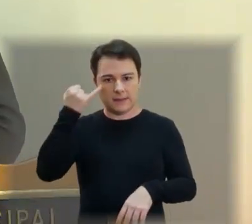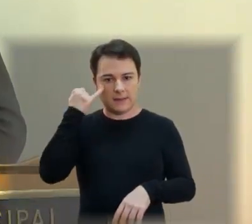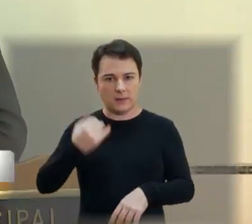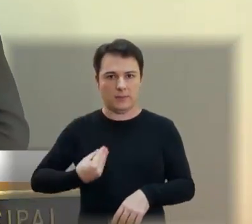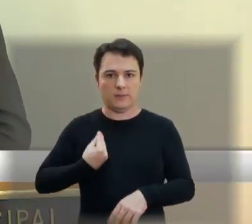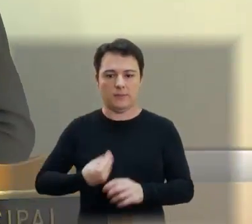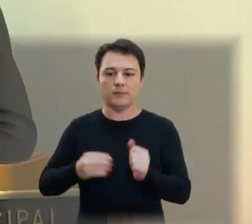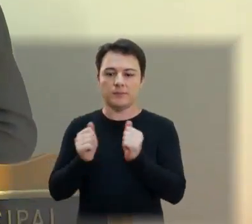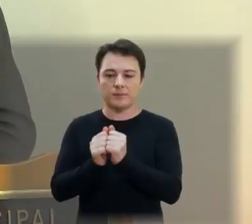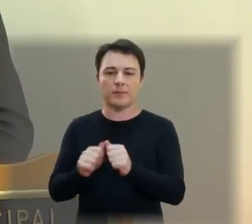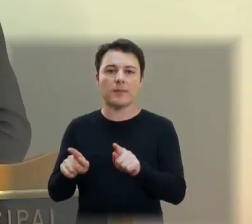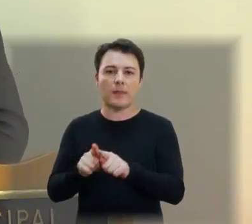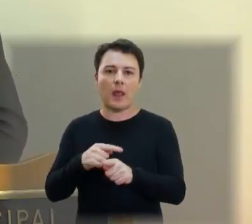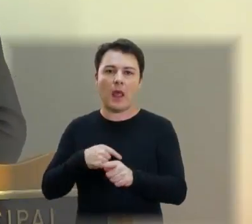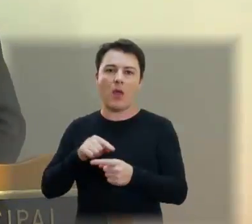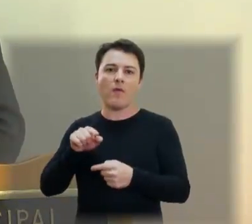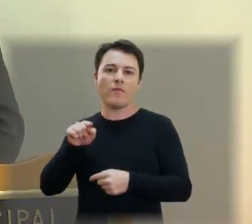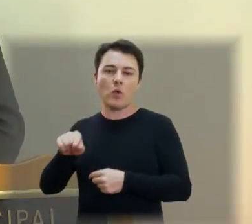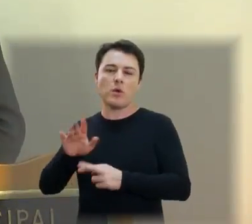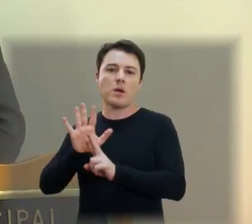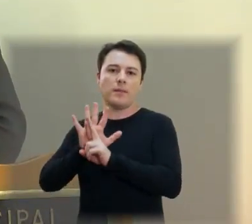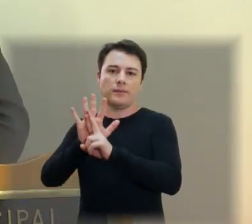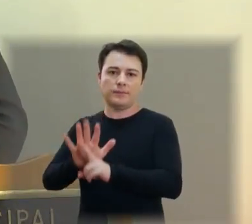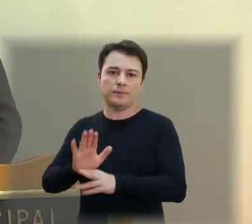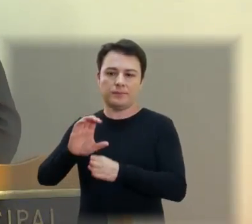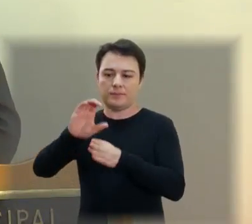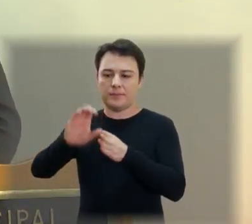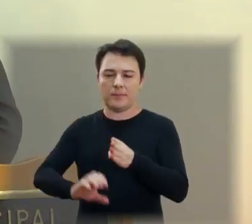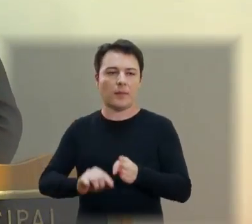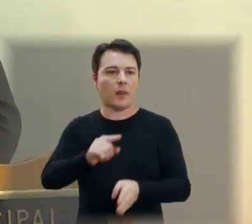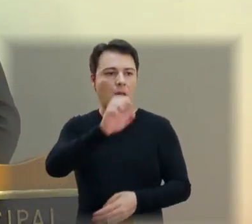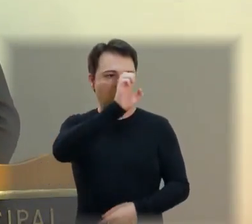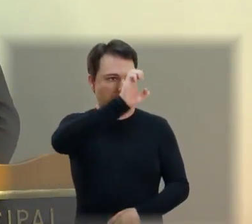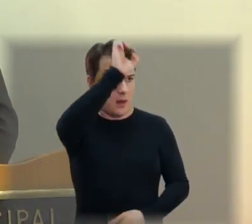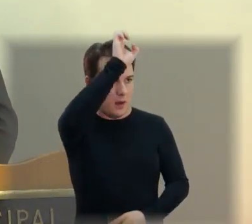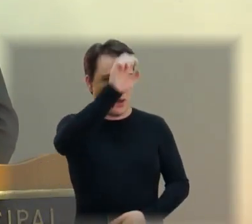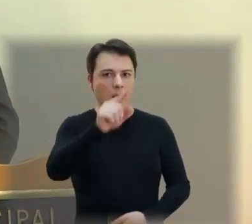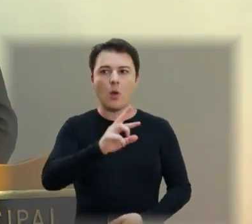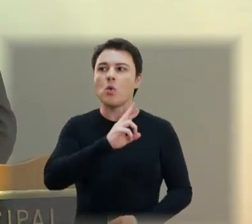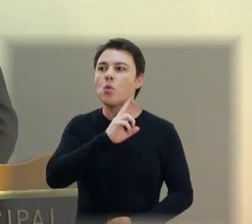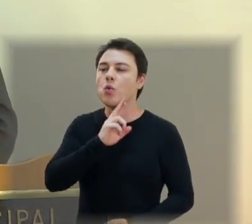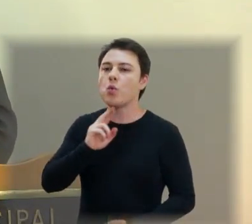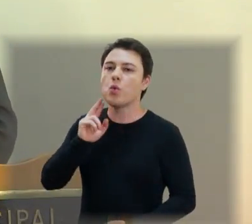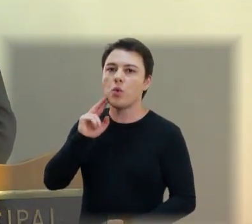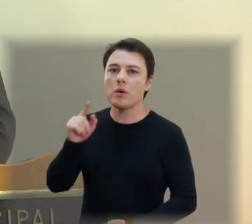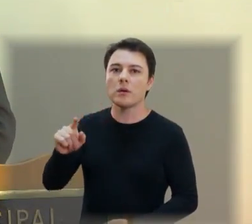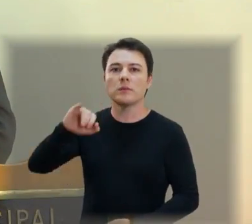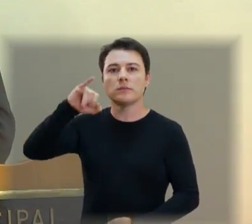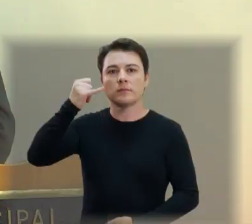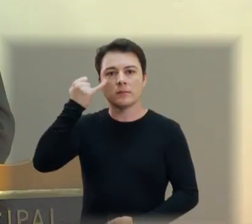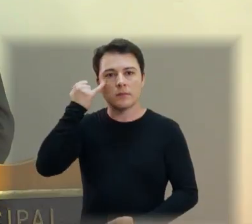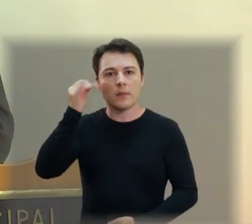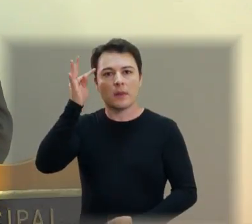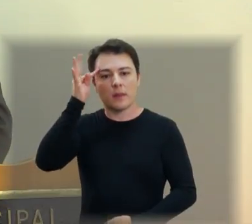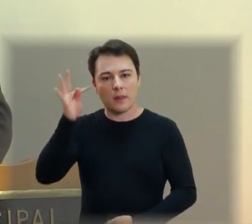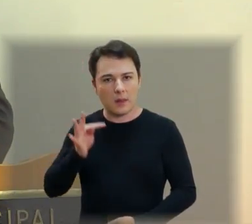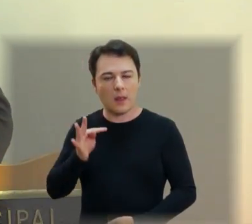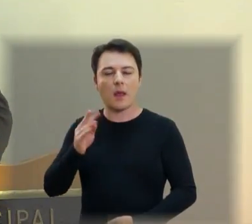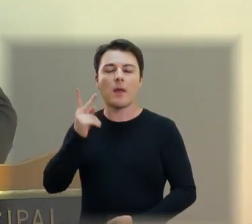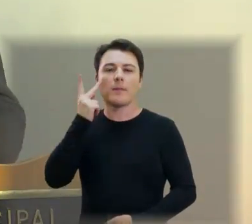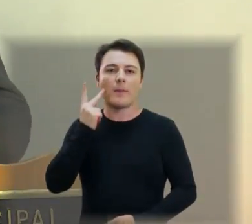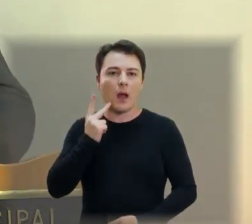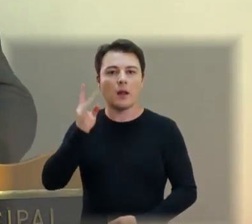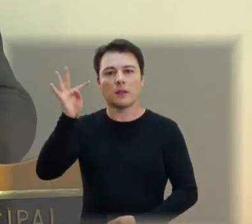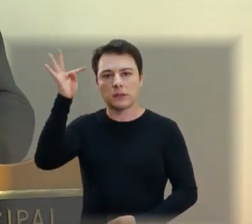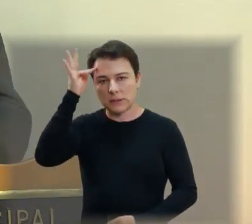presente, representei a Câmara Municipal, presidente. Estava lá o vereador Elias, o vereador Roger Mendes, o Jefferson Yachuda, a Tainara, o Paulo Andinho e o Toninho do